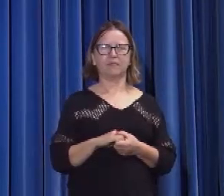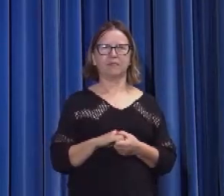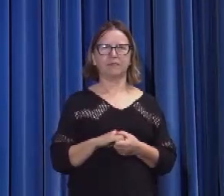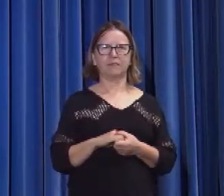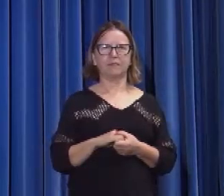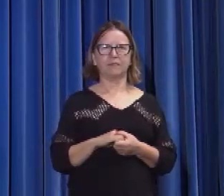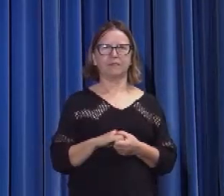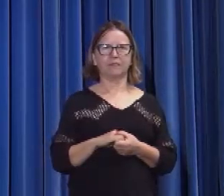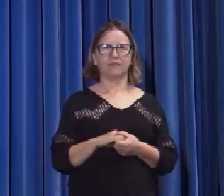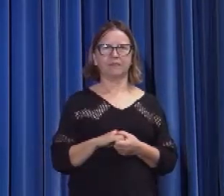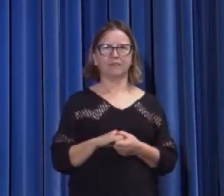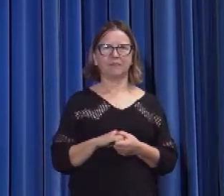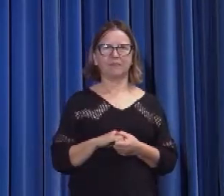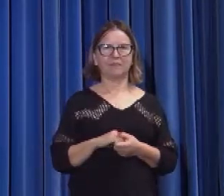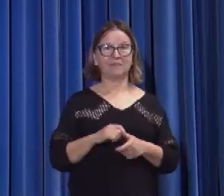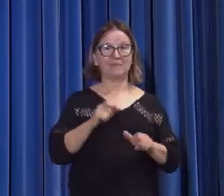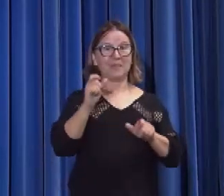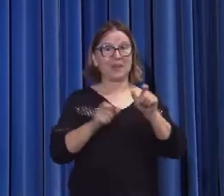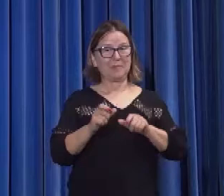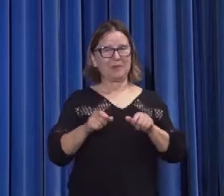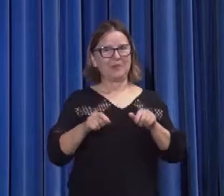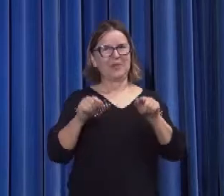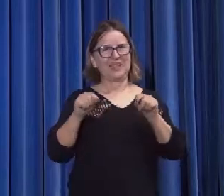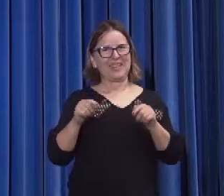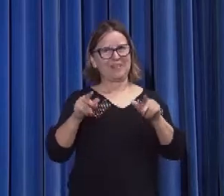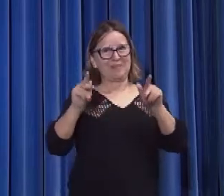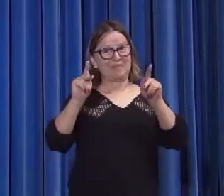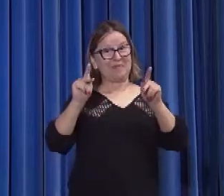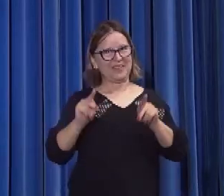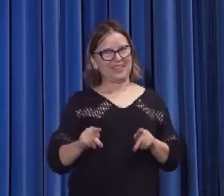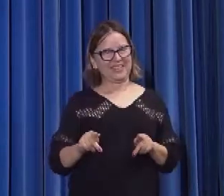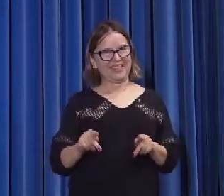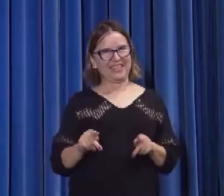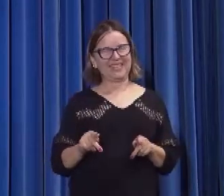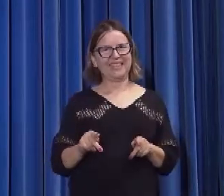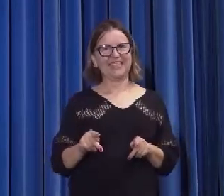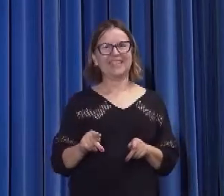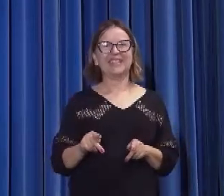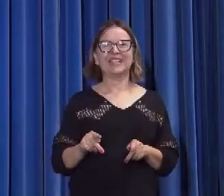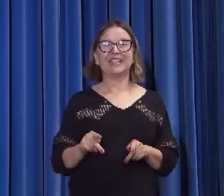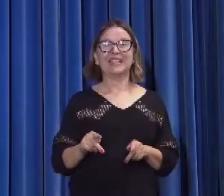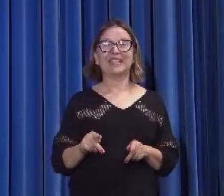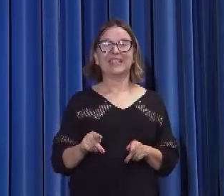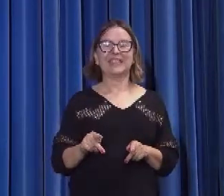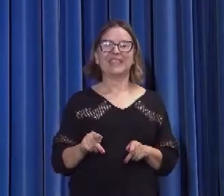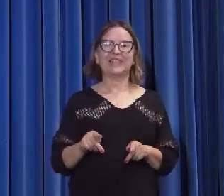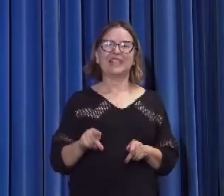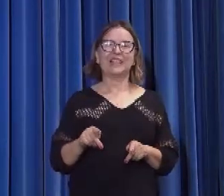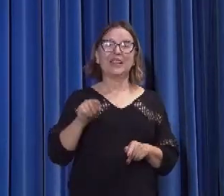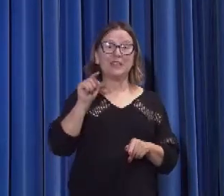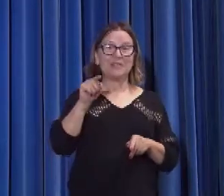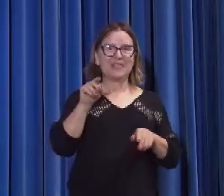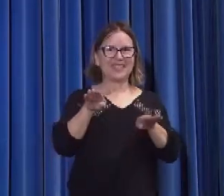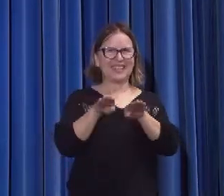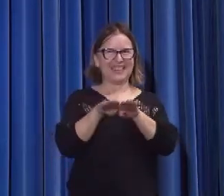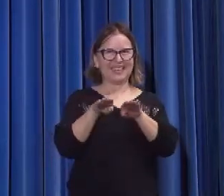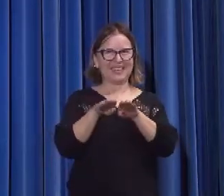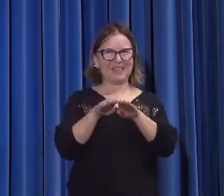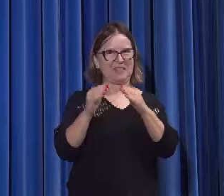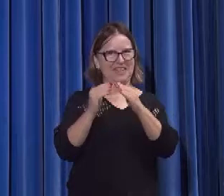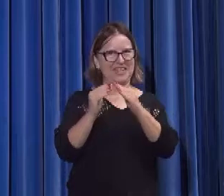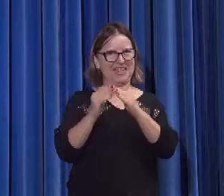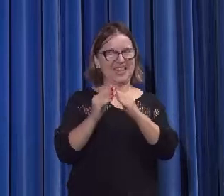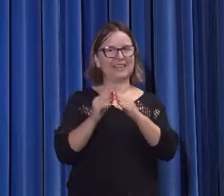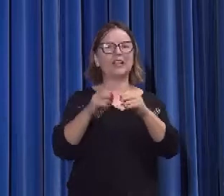Tanto aqueles que estão aqui presentes hoje, quanto você que está aí em casa, pode abrir o